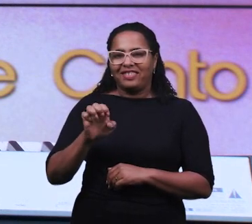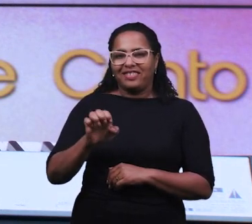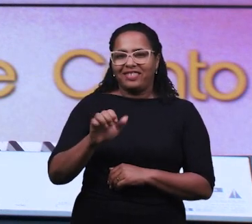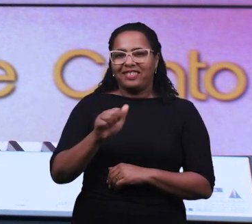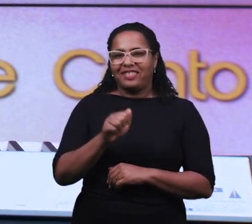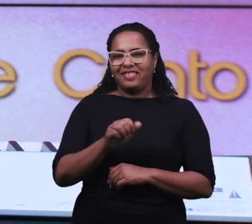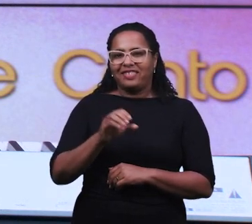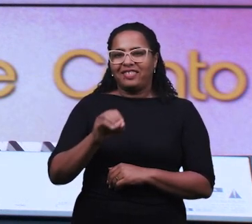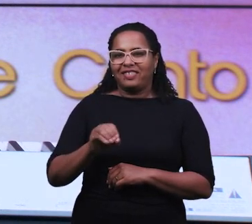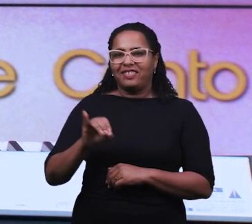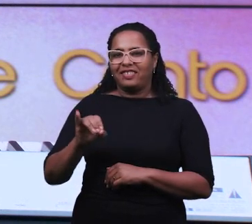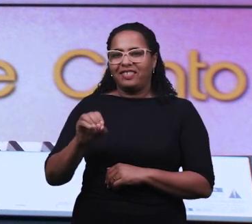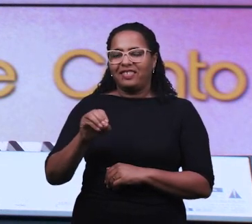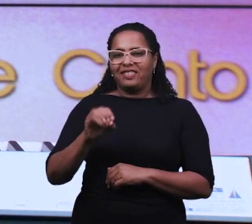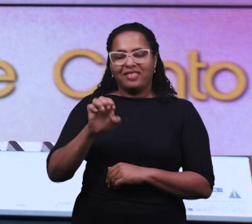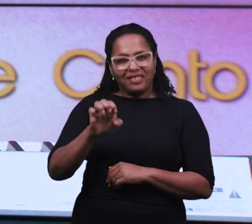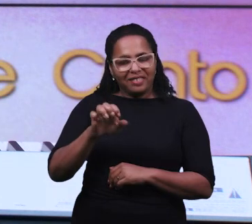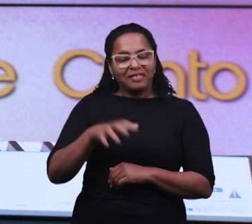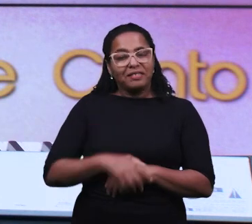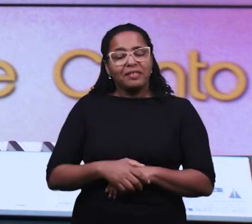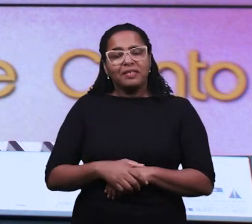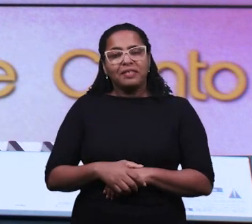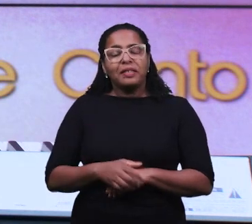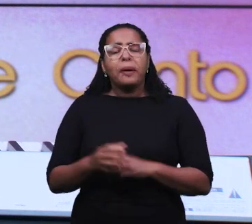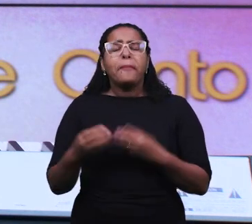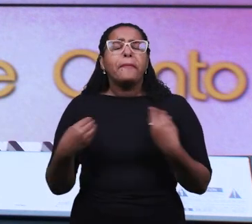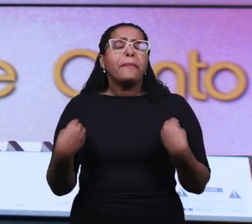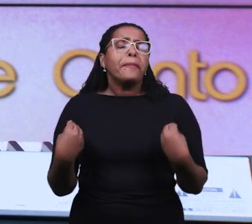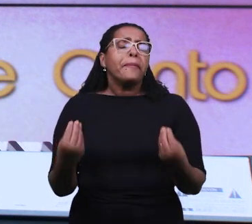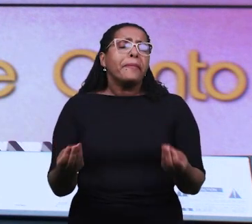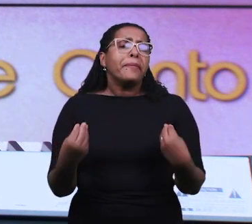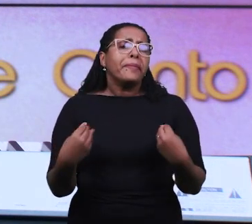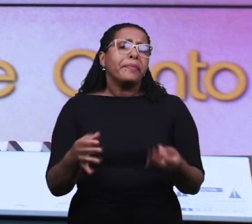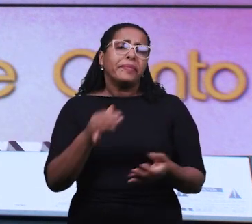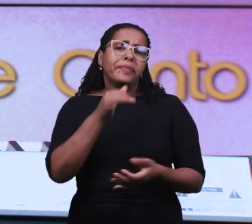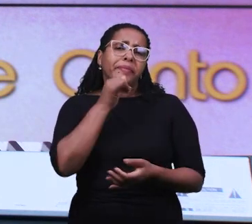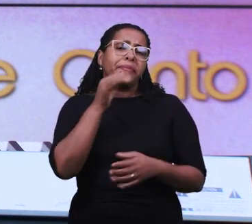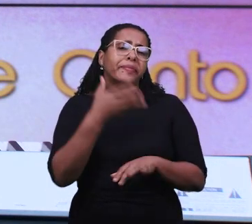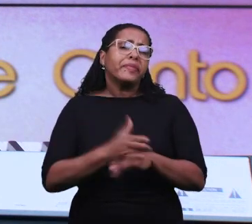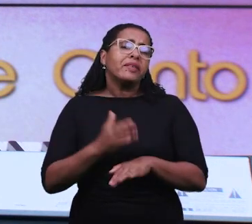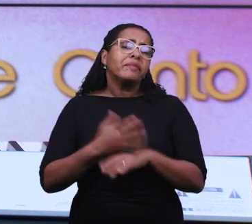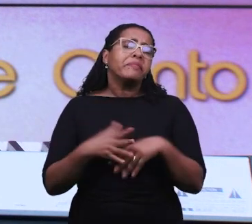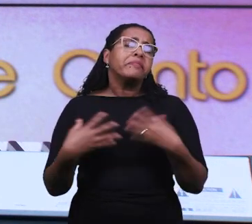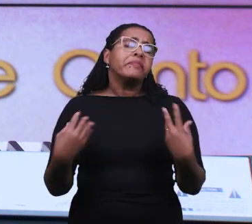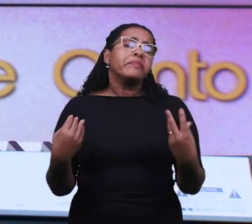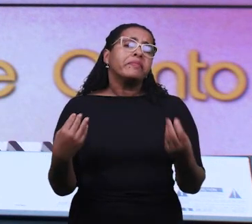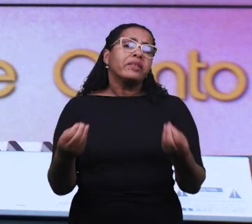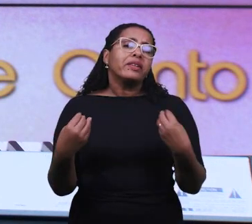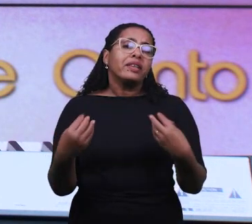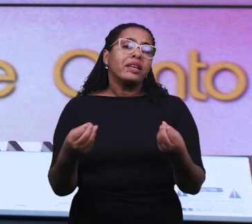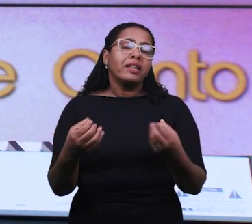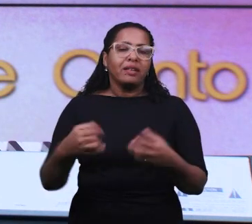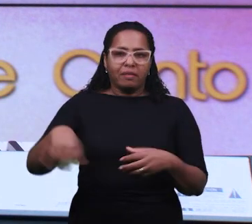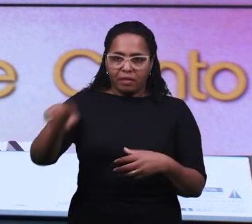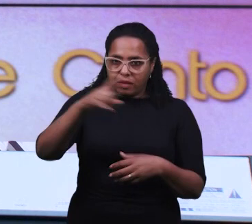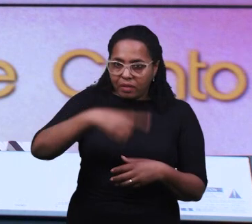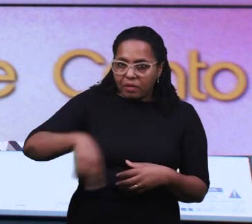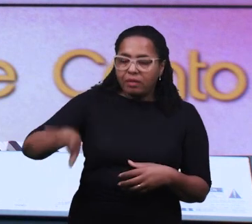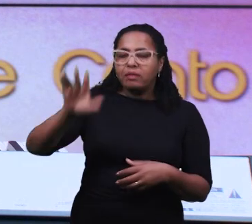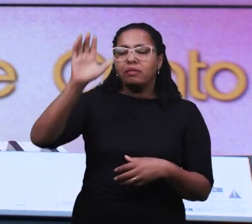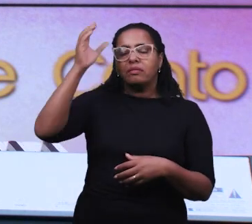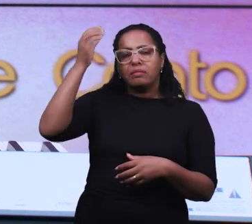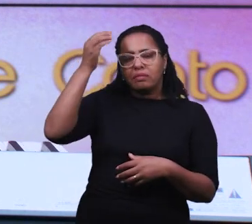O, I, O, E, A, O, I, O, E. Para que serve esse exemplo, esse exercício? Para que os irmãos tenham